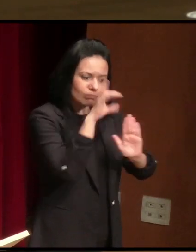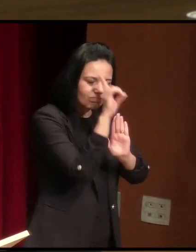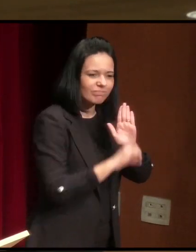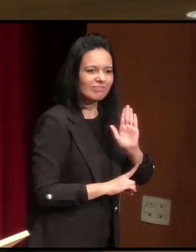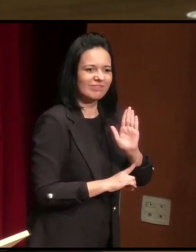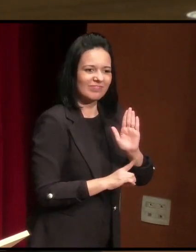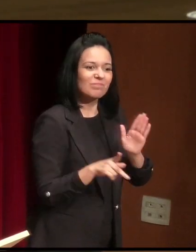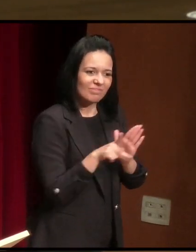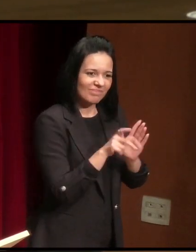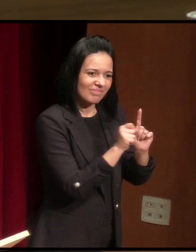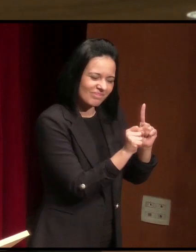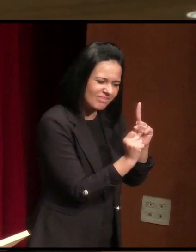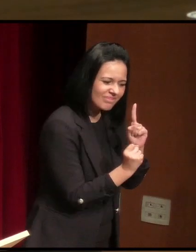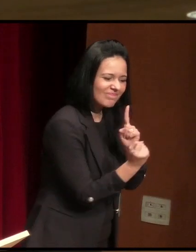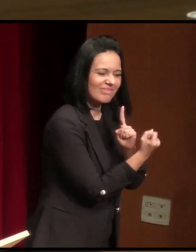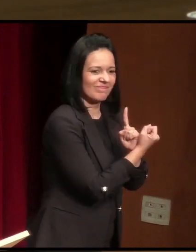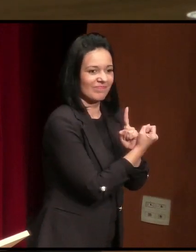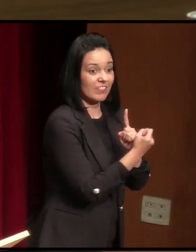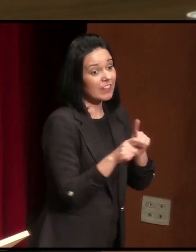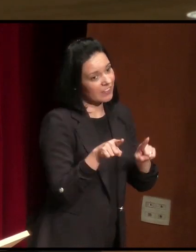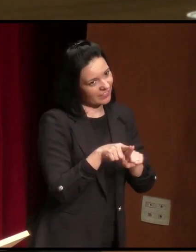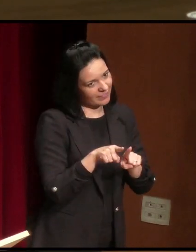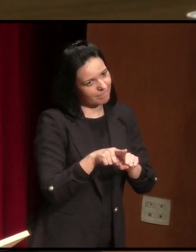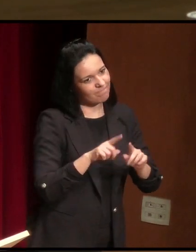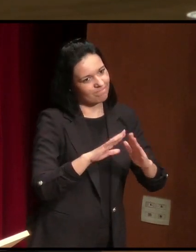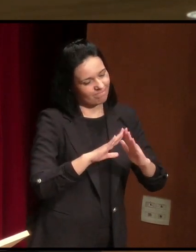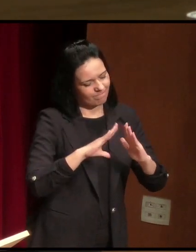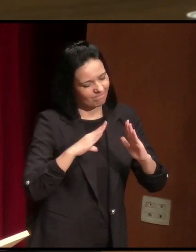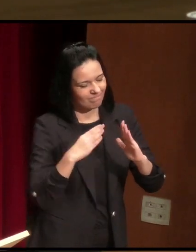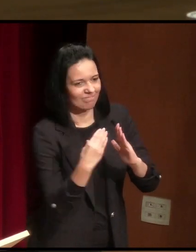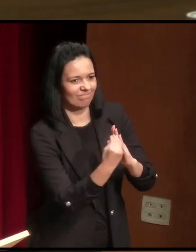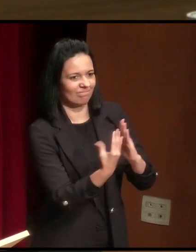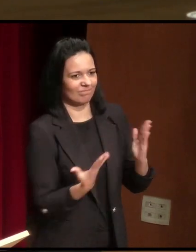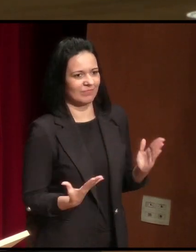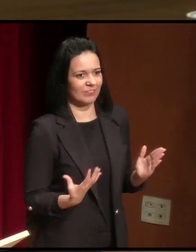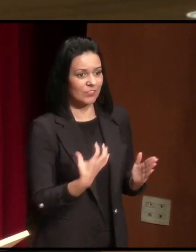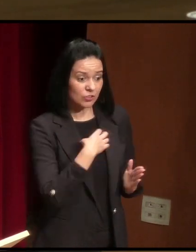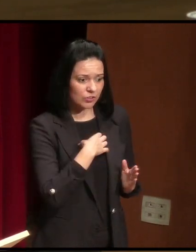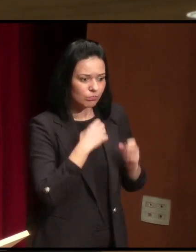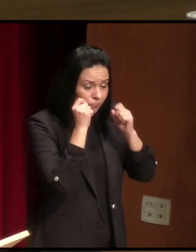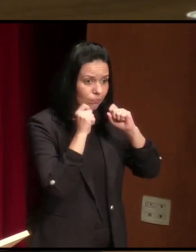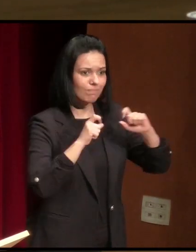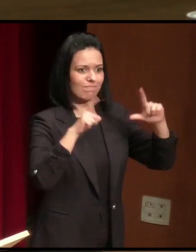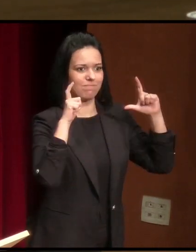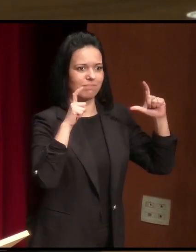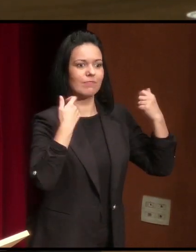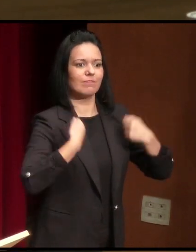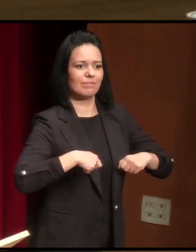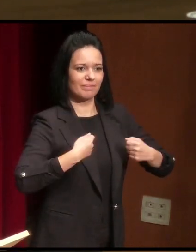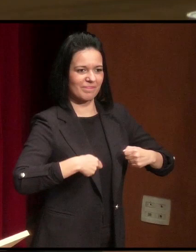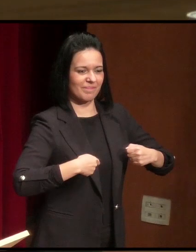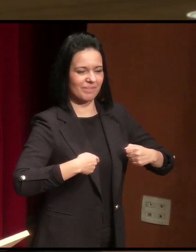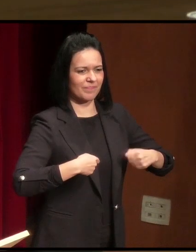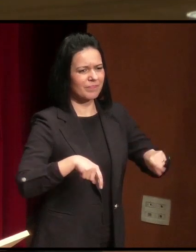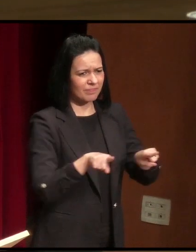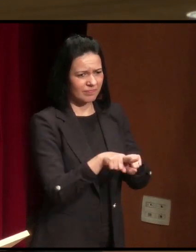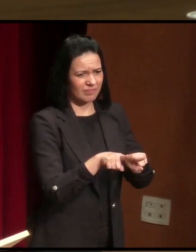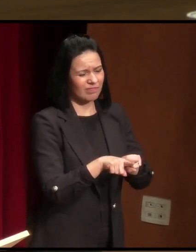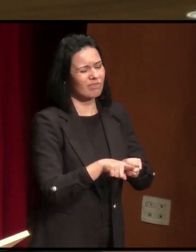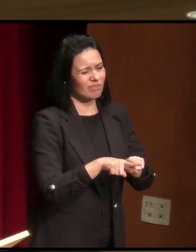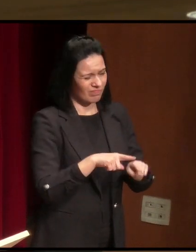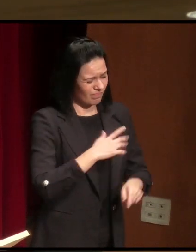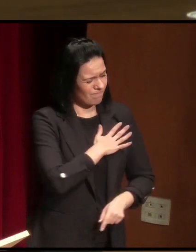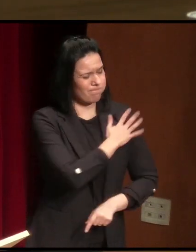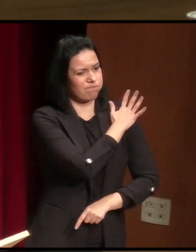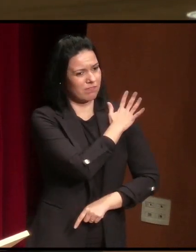sociedade. E a igreja como um todo precisa ter esse despertamento, porque ainda há muito